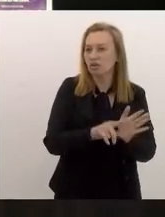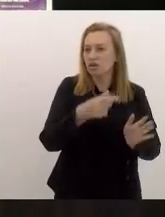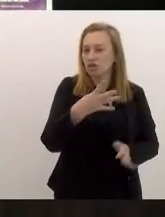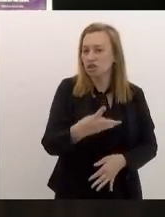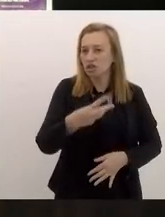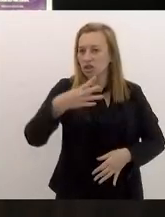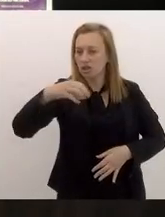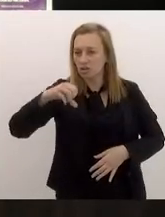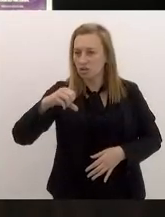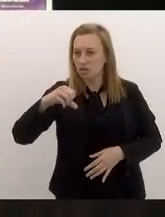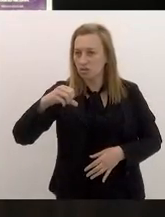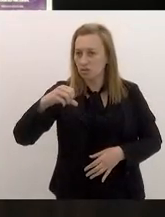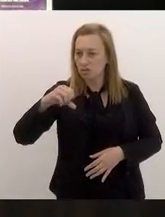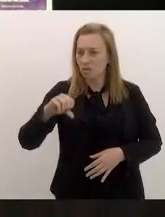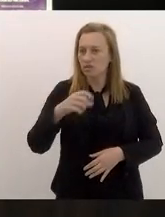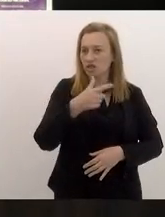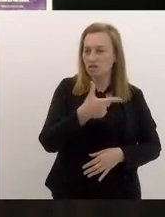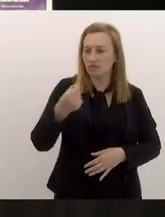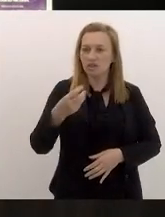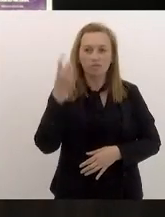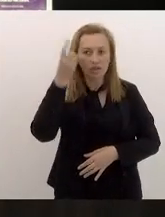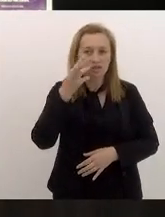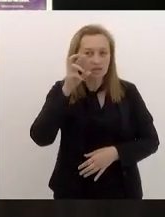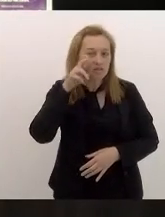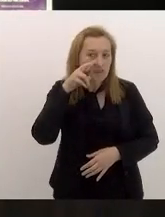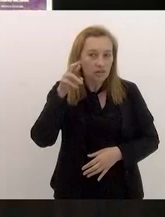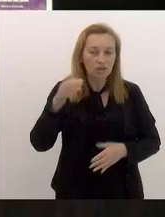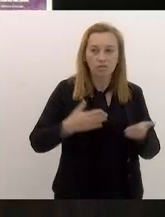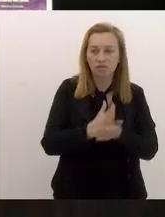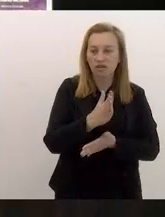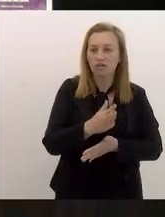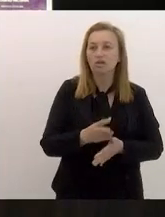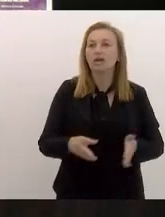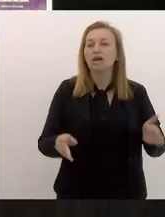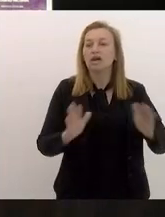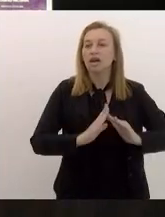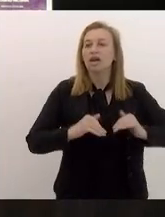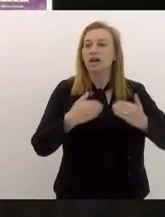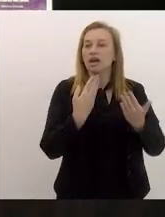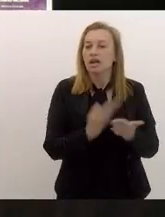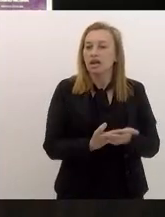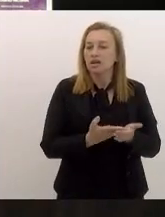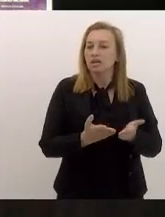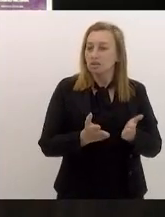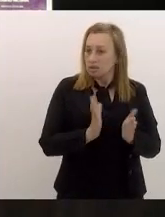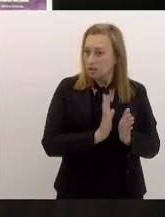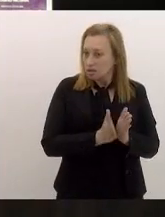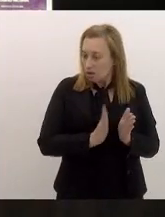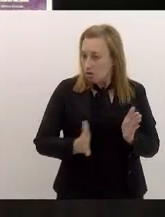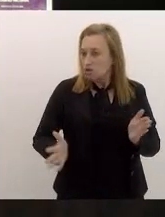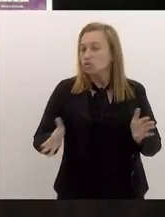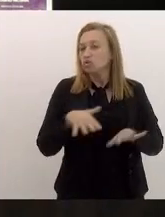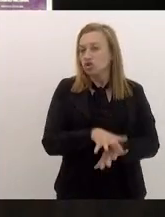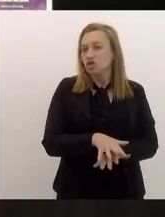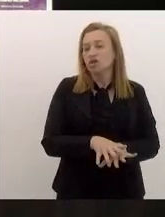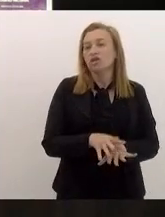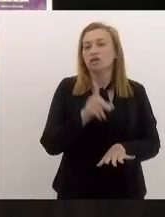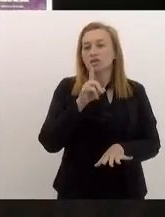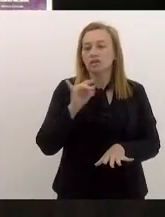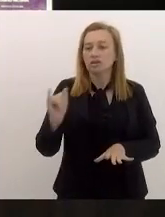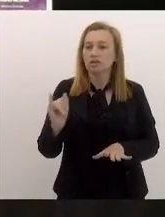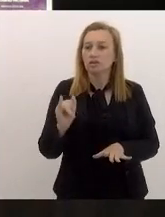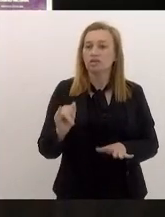de 20 deputado Rosenberg Reis, os senhores que aprovam, permaneçam como estão aprovados. Requer a inclusão na ordem do dia